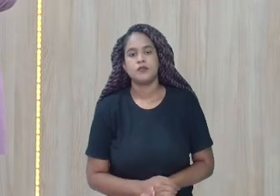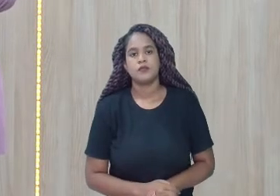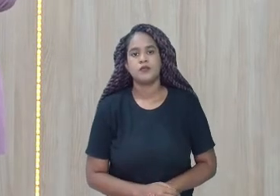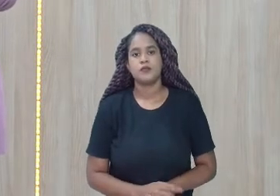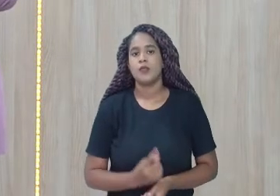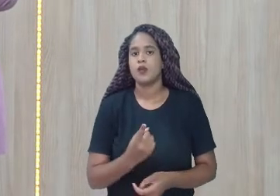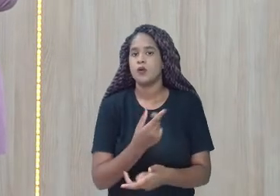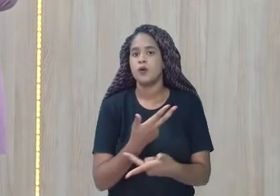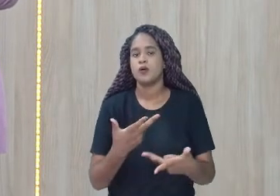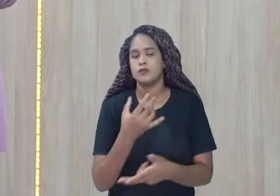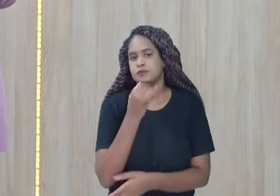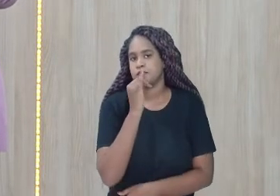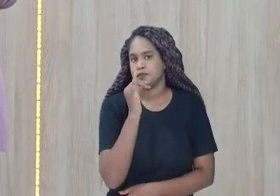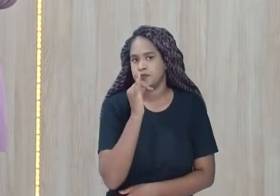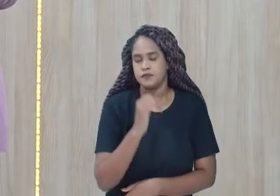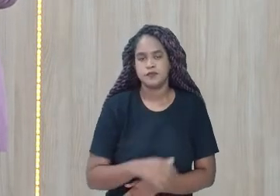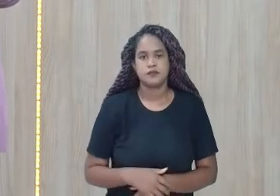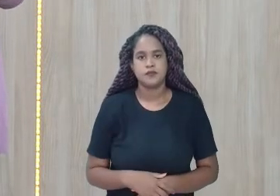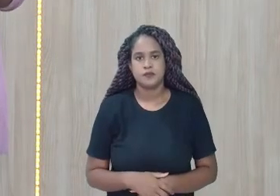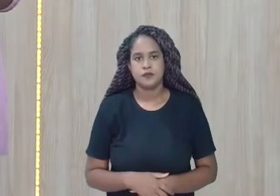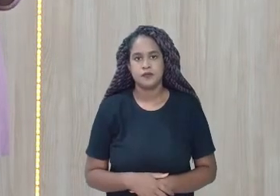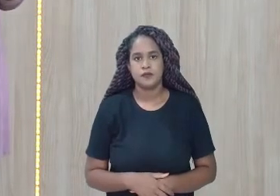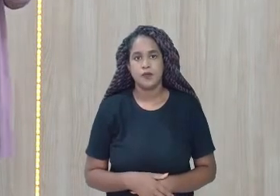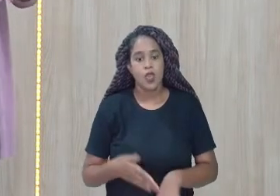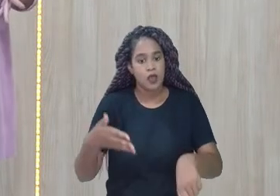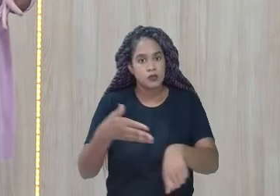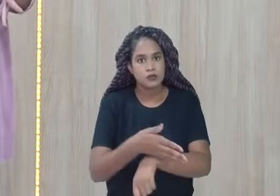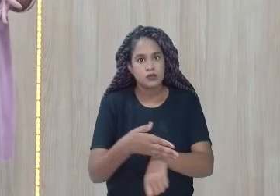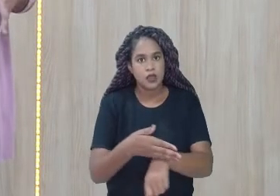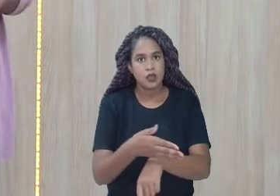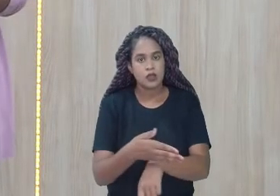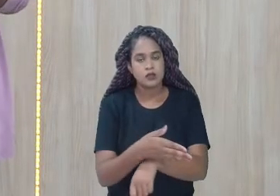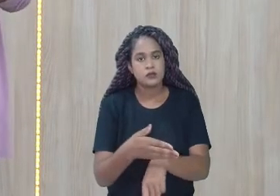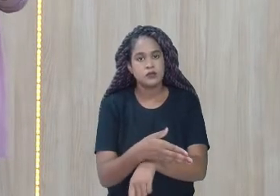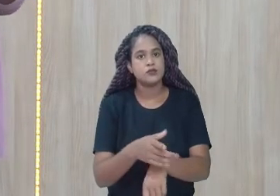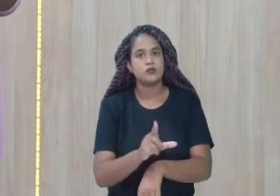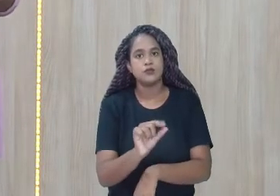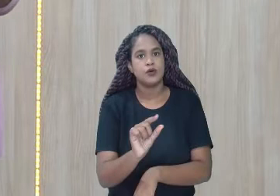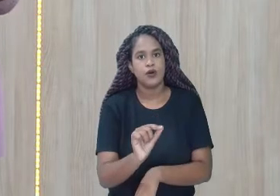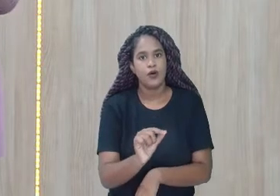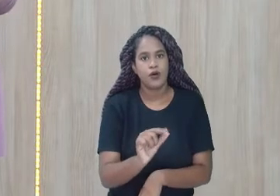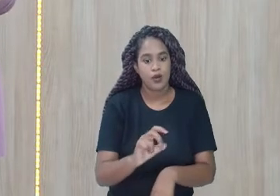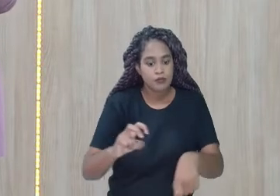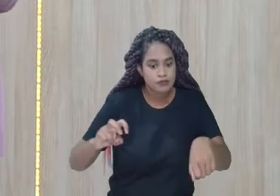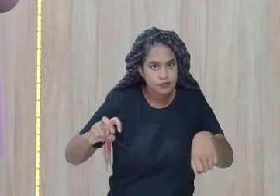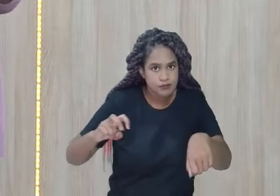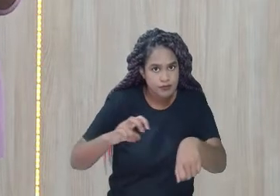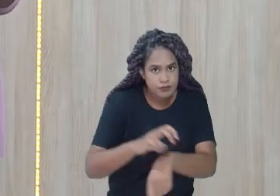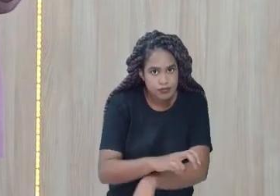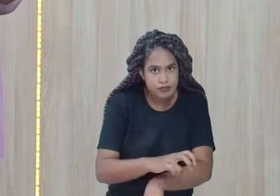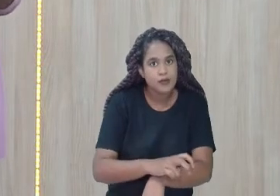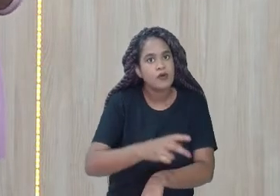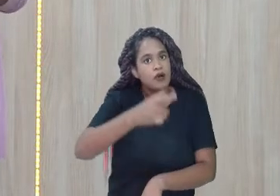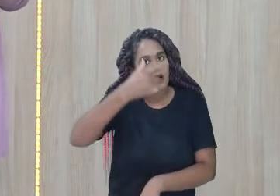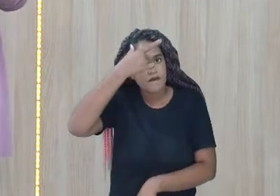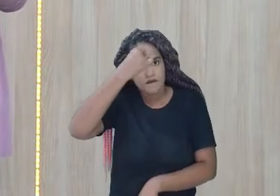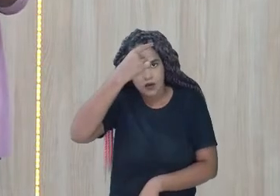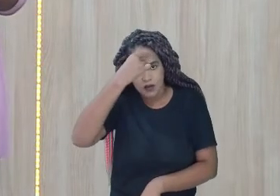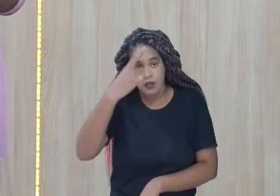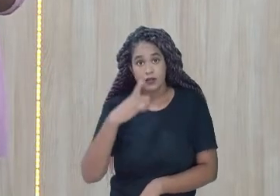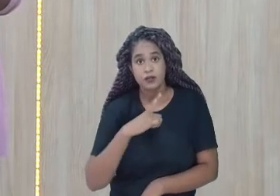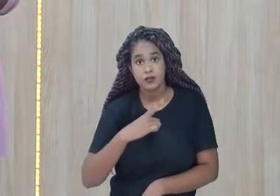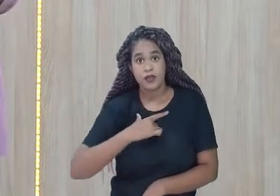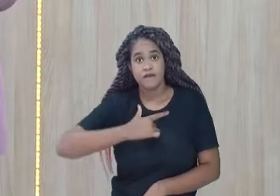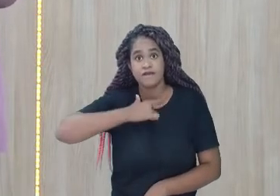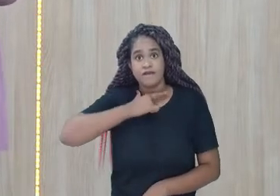facilidades é, por exemplo, o acesso à universidade, né? A gente separa um pedaço das vagas para